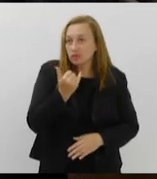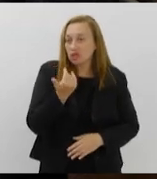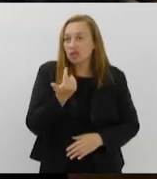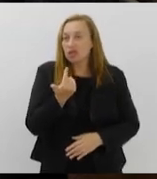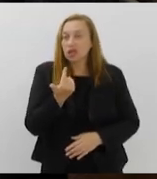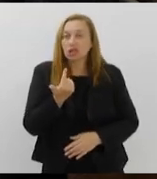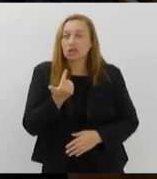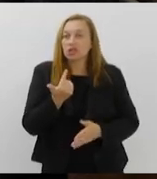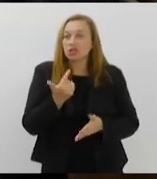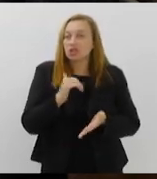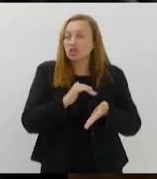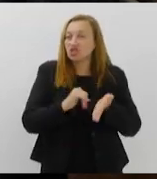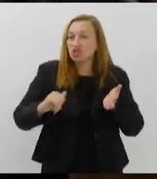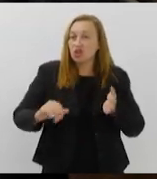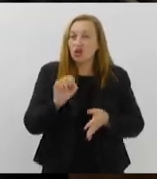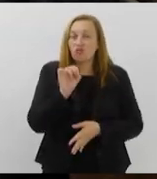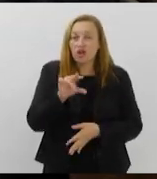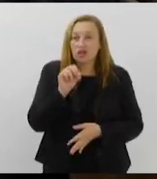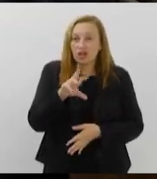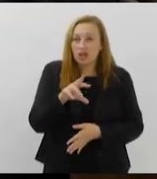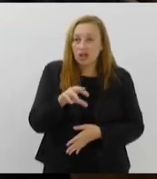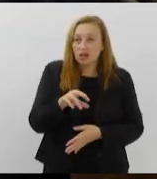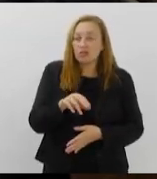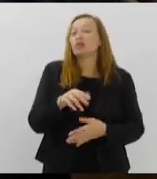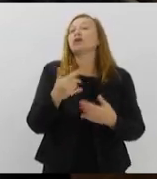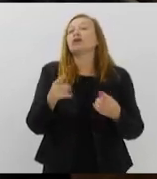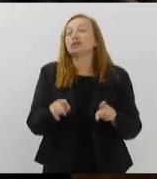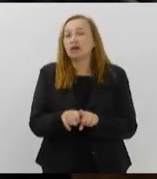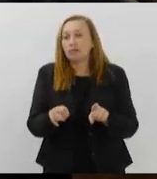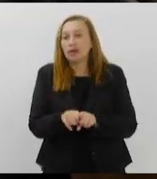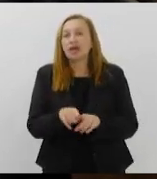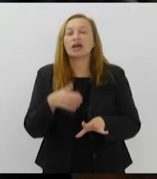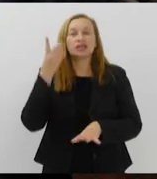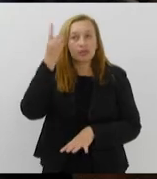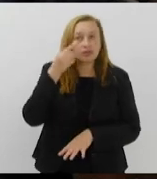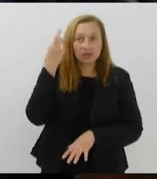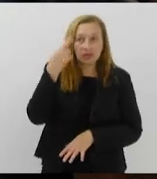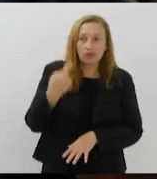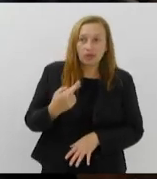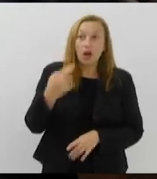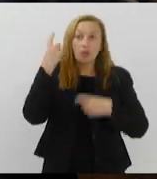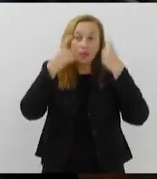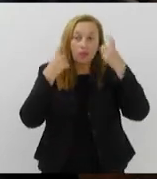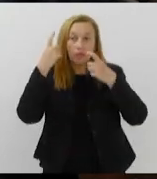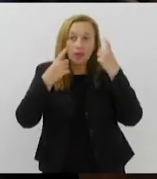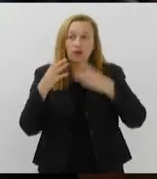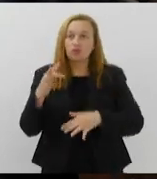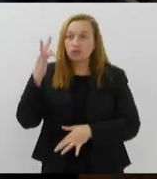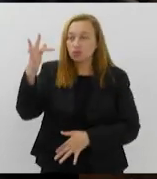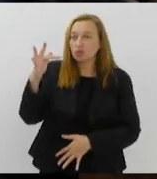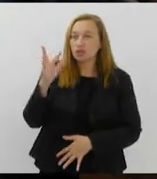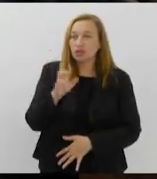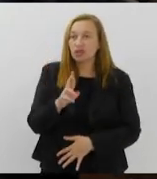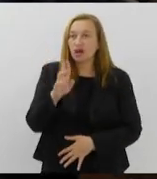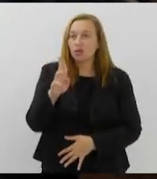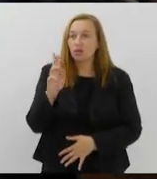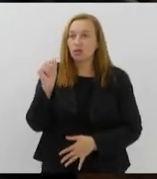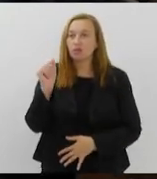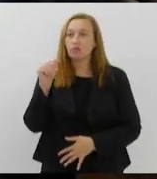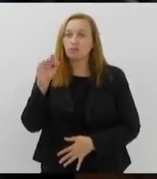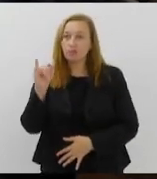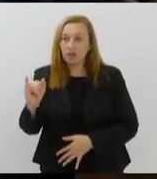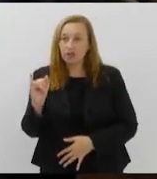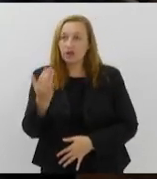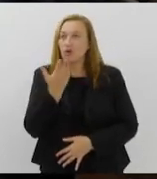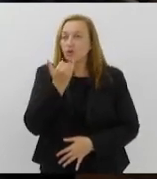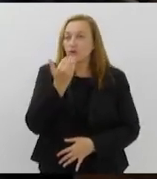agrotóxico. Mesma coisa a deputada Renata Souza, preocupada inclusive com o futuro da Rubi. Tem que ter uma alimentação sustentável para